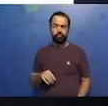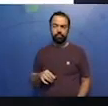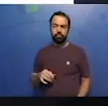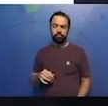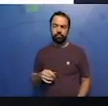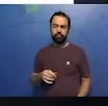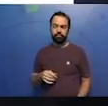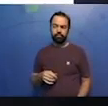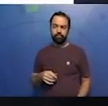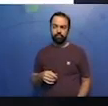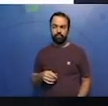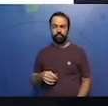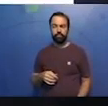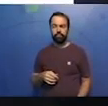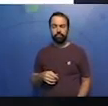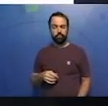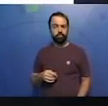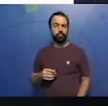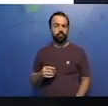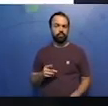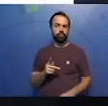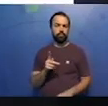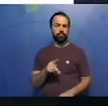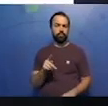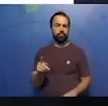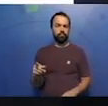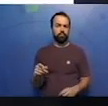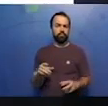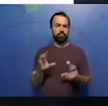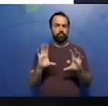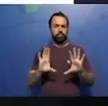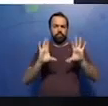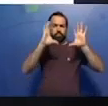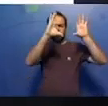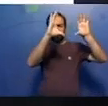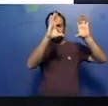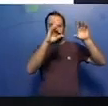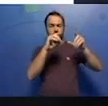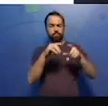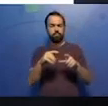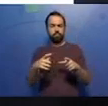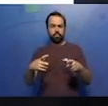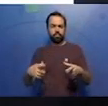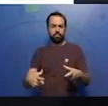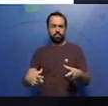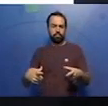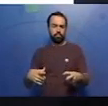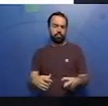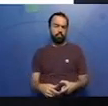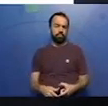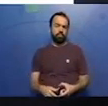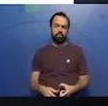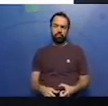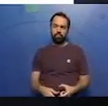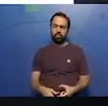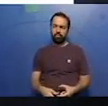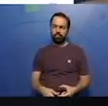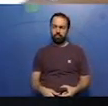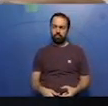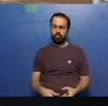lugares. Provavelmente a sua professora colocou um desse na sala de aula. Se não deu tempo, ela colocaria,